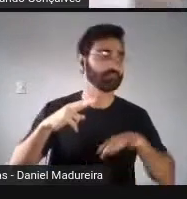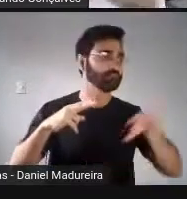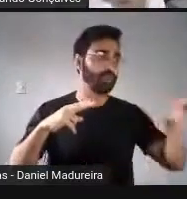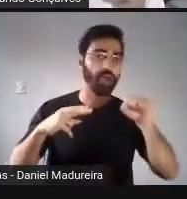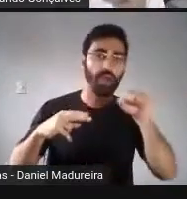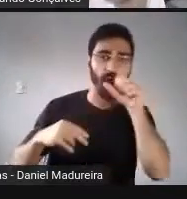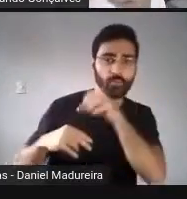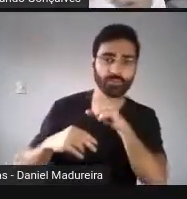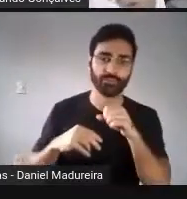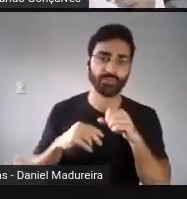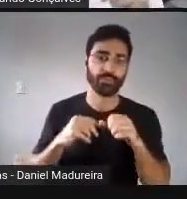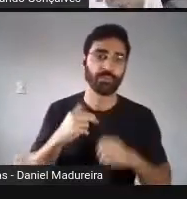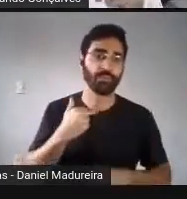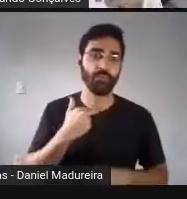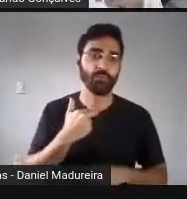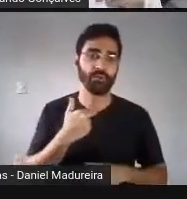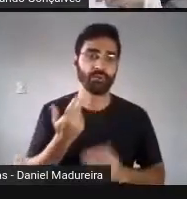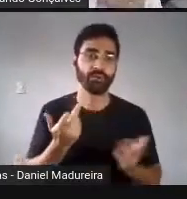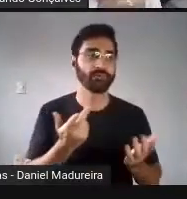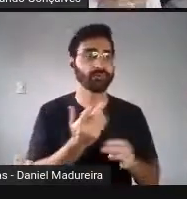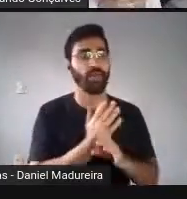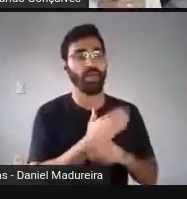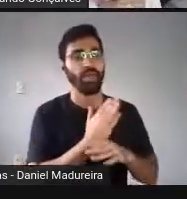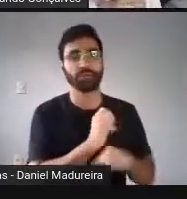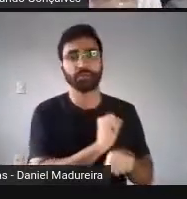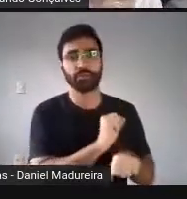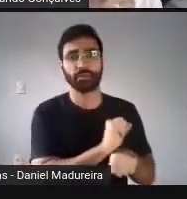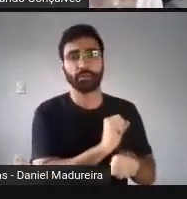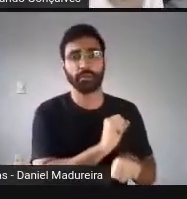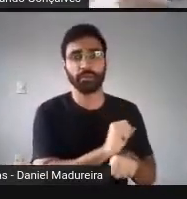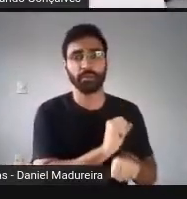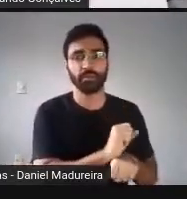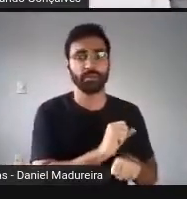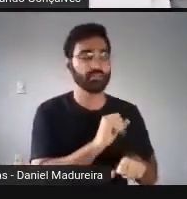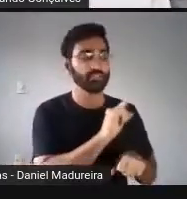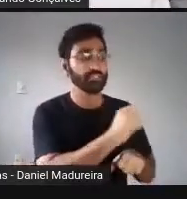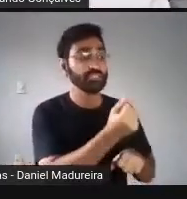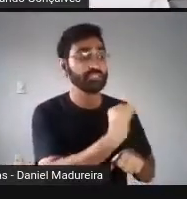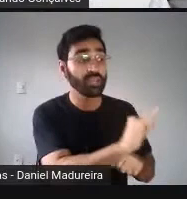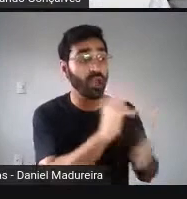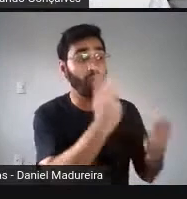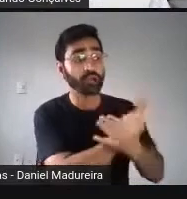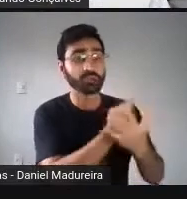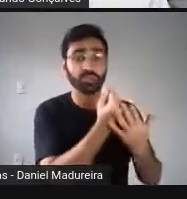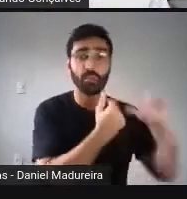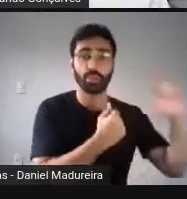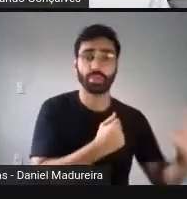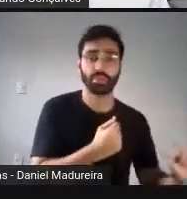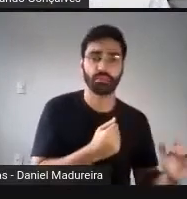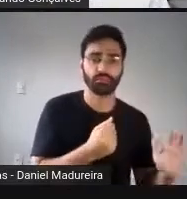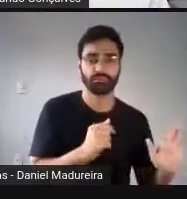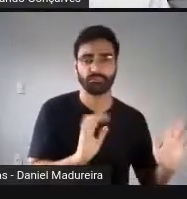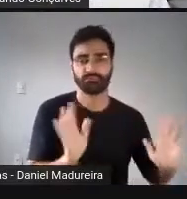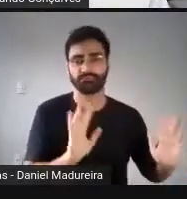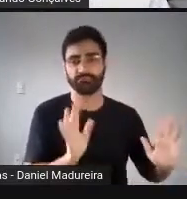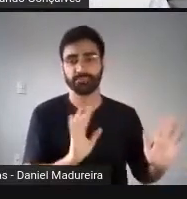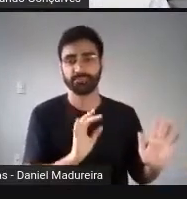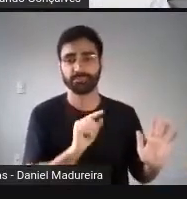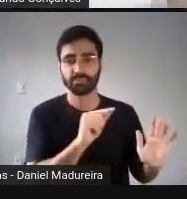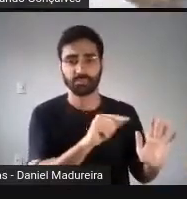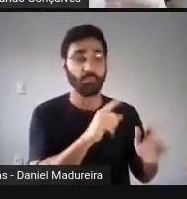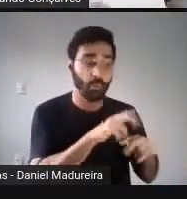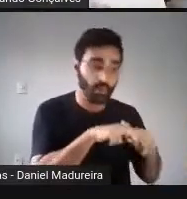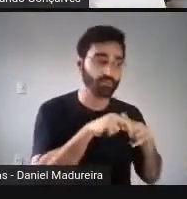estar vulnerável de esse dinheiro se desvalorizar. Então, o risco aqui, ele é o risco menor possível, tá